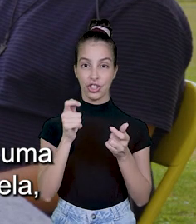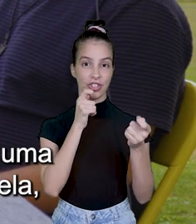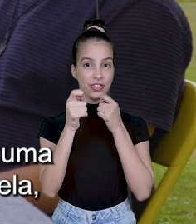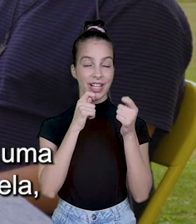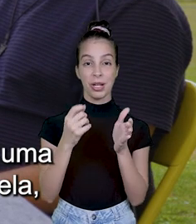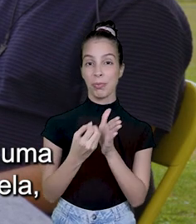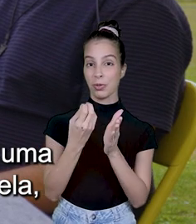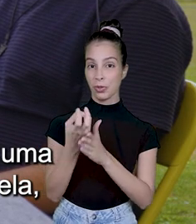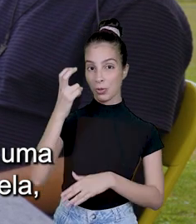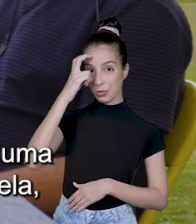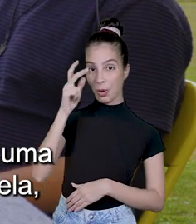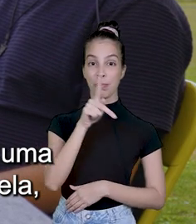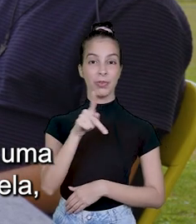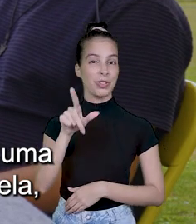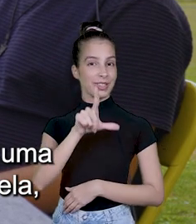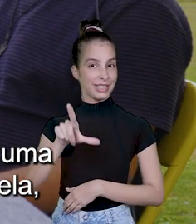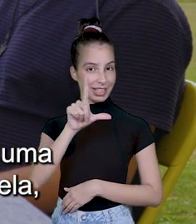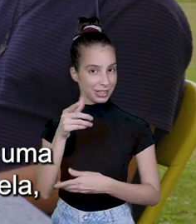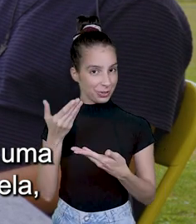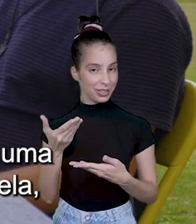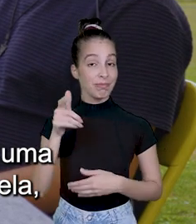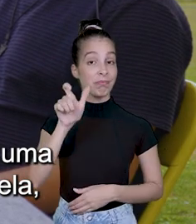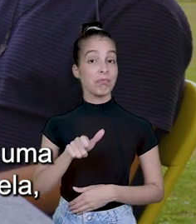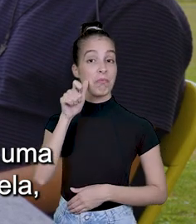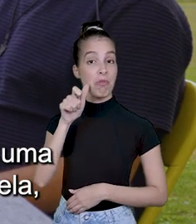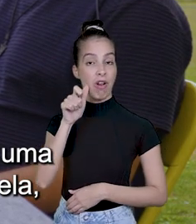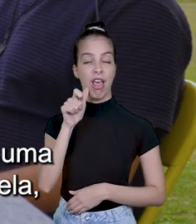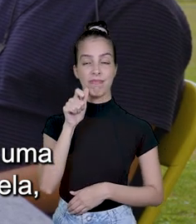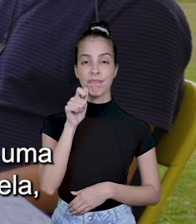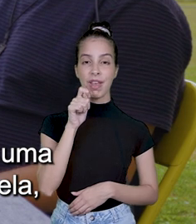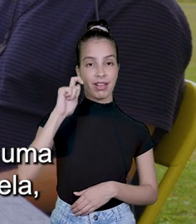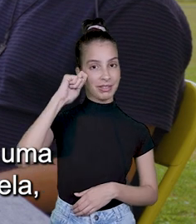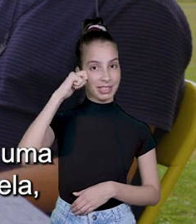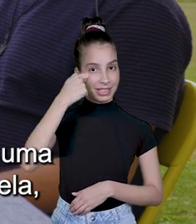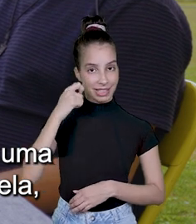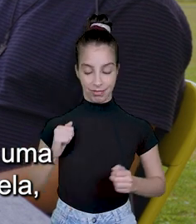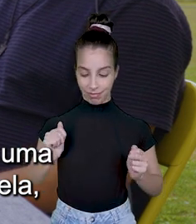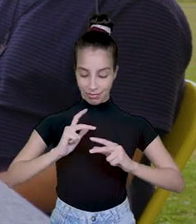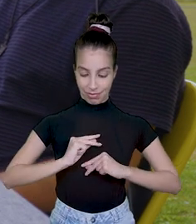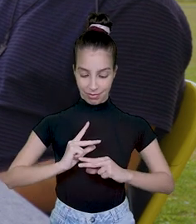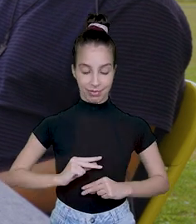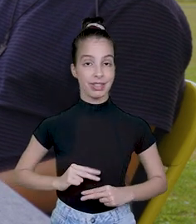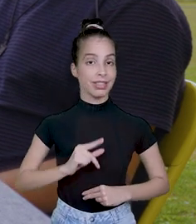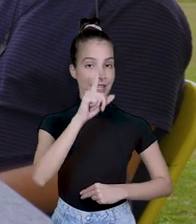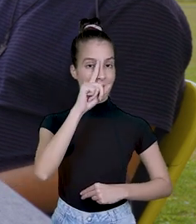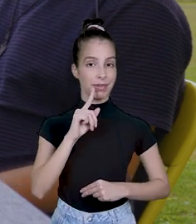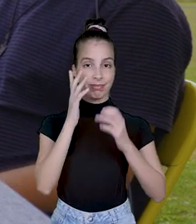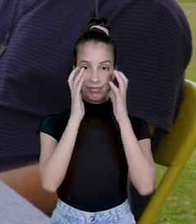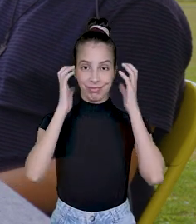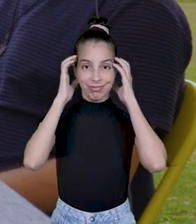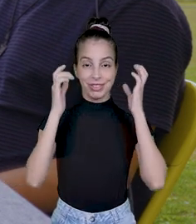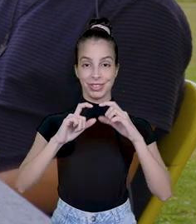rapidamente a minha autod descrição Eu sou uma mulher preta tô vestindo uma camisa de botão amarela uso fones de